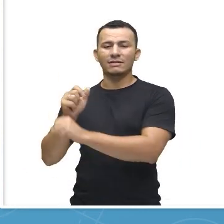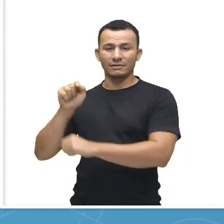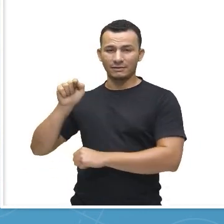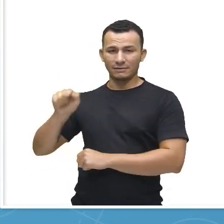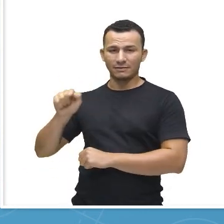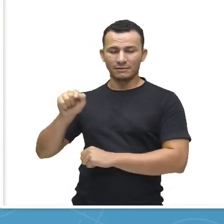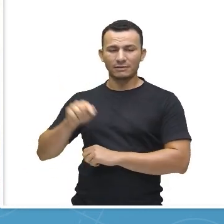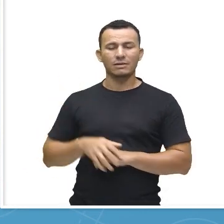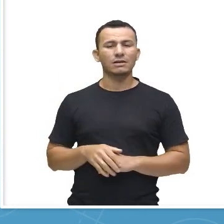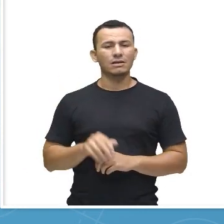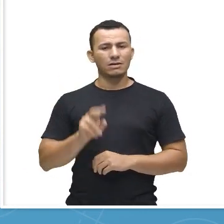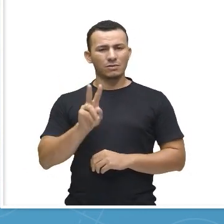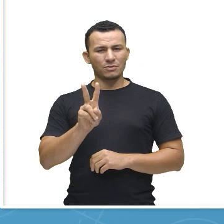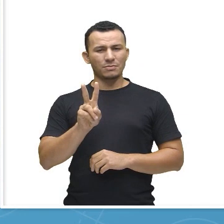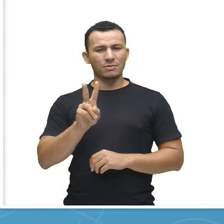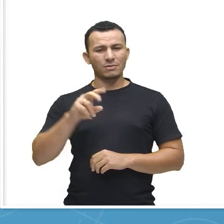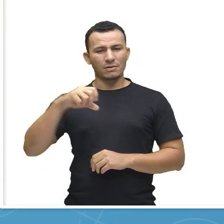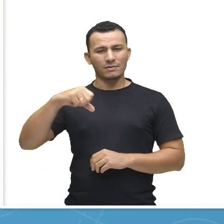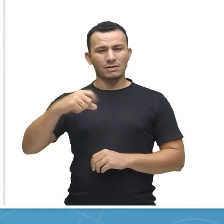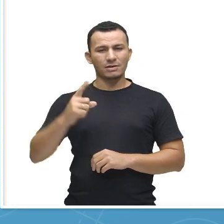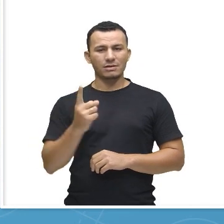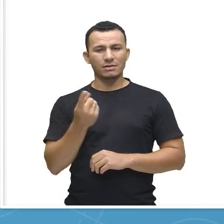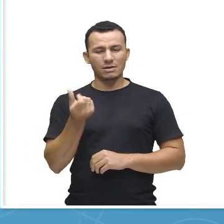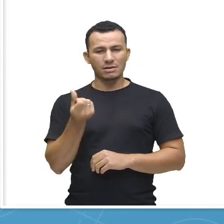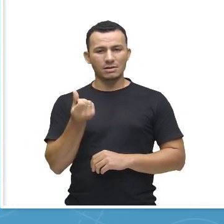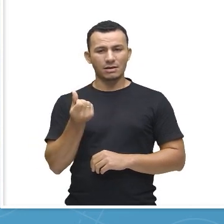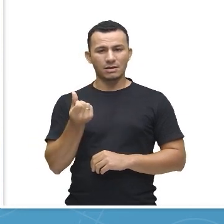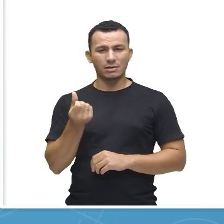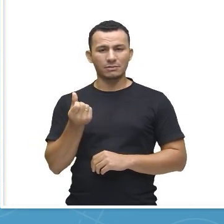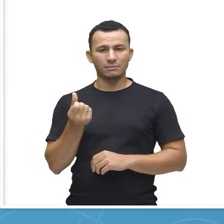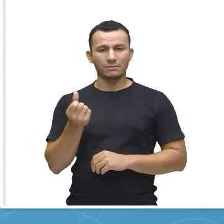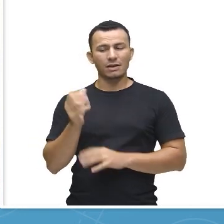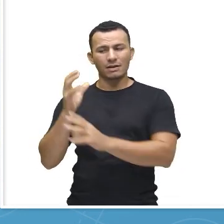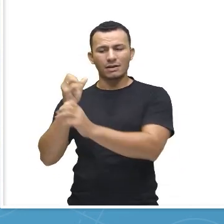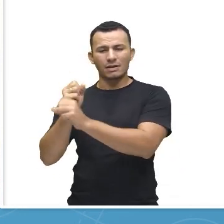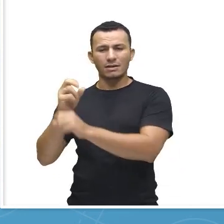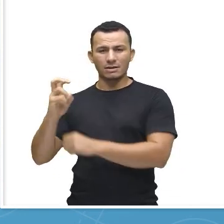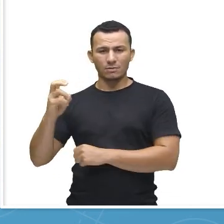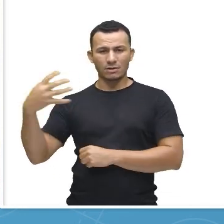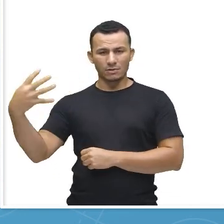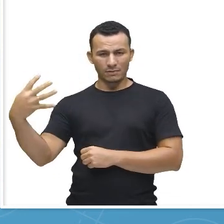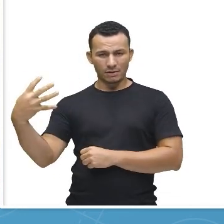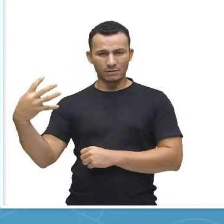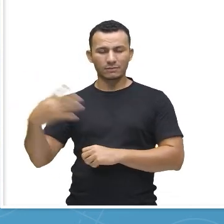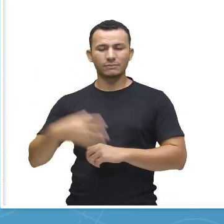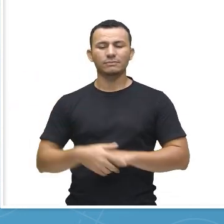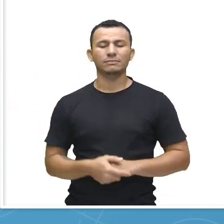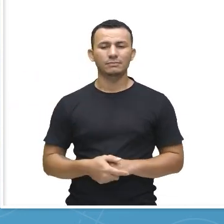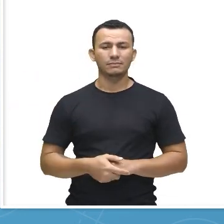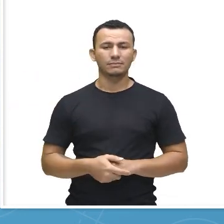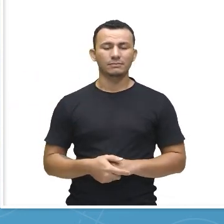de 2.916, que vai dar 54. Vou trazer aqui para baixo.